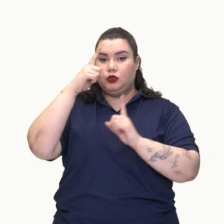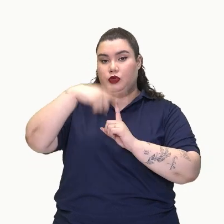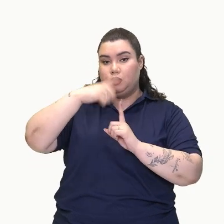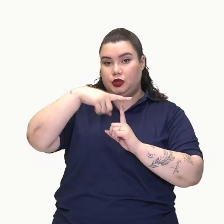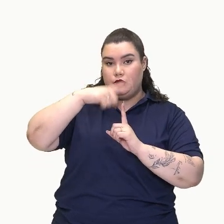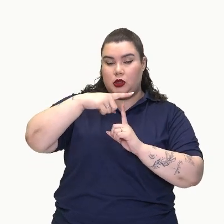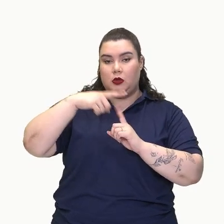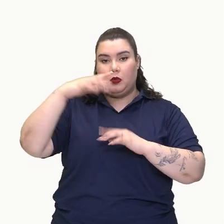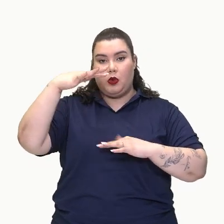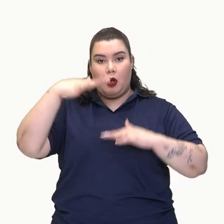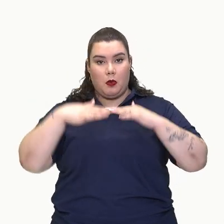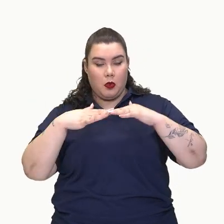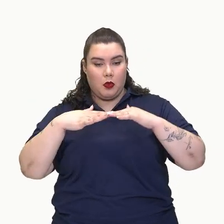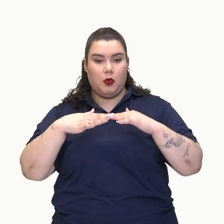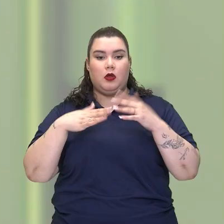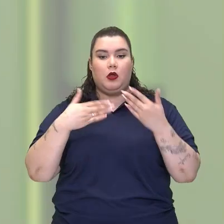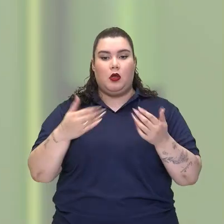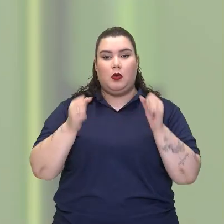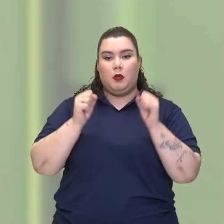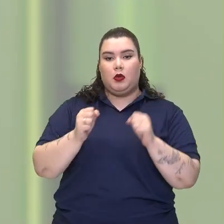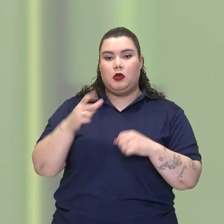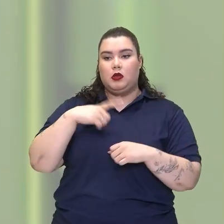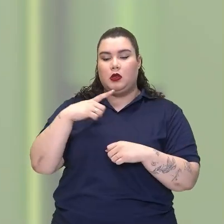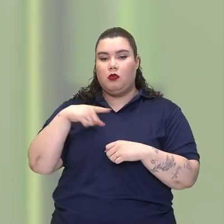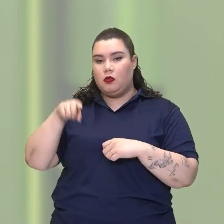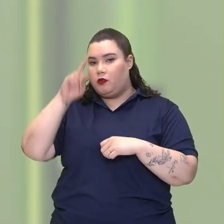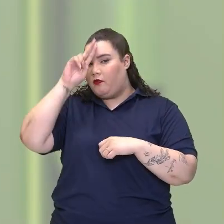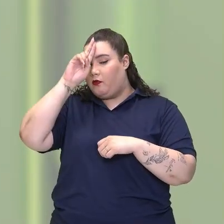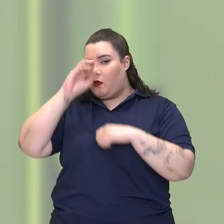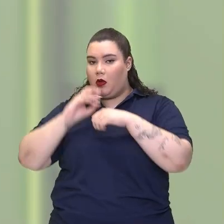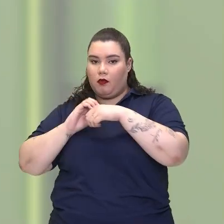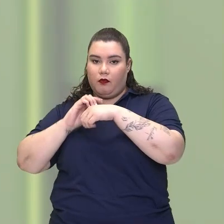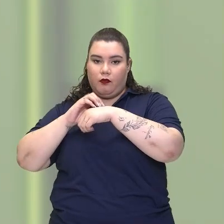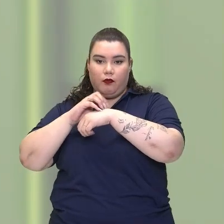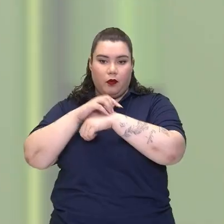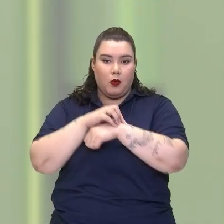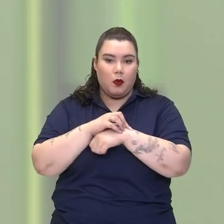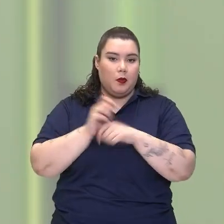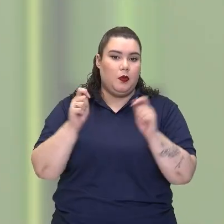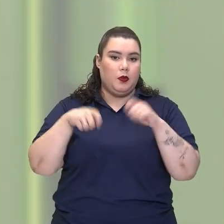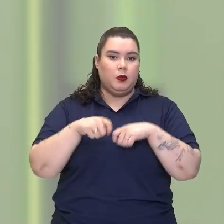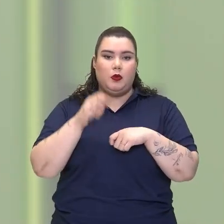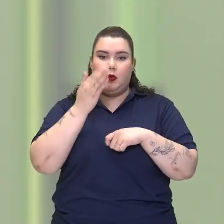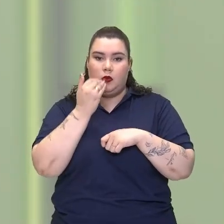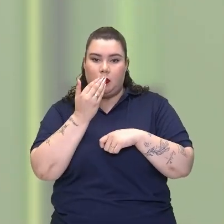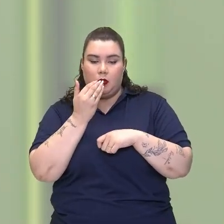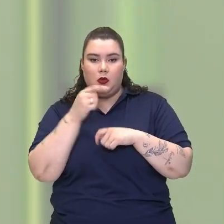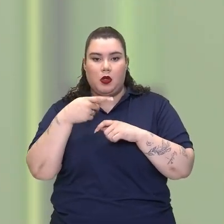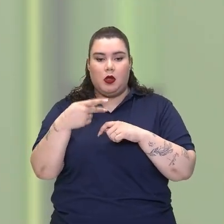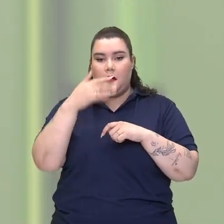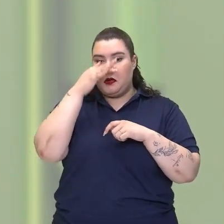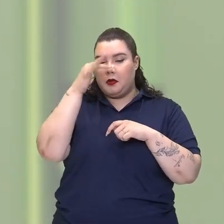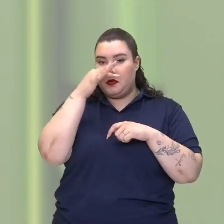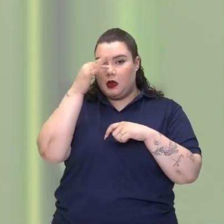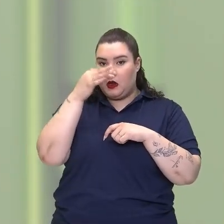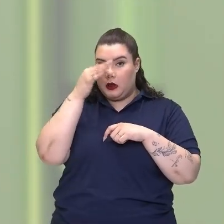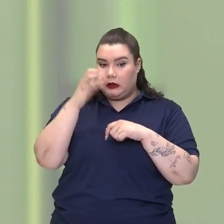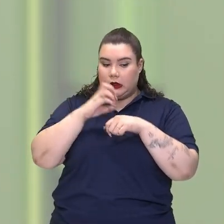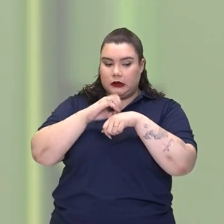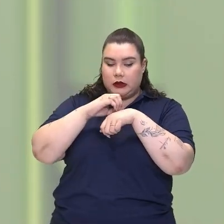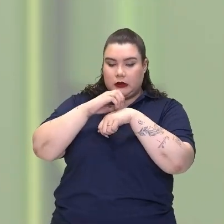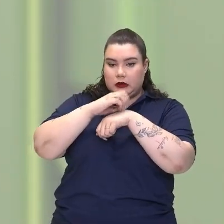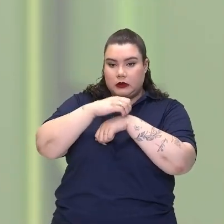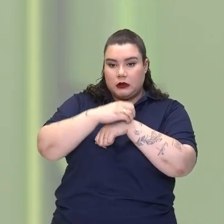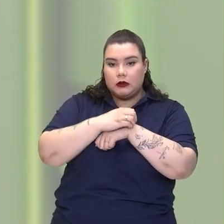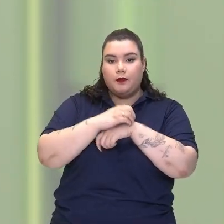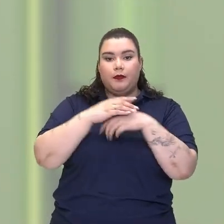vai conseguir ali, a formiga no caso, ela vai conseguir se alimentar do néctar dessa planta, e essa